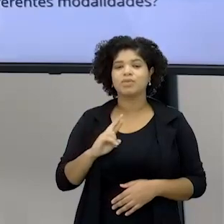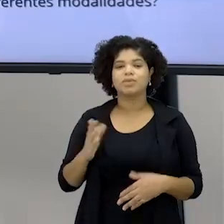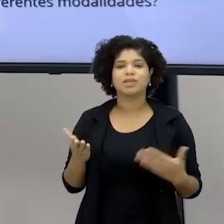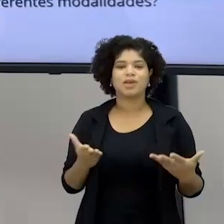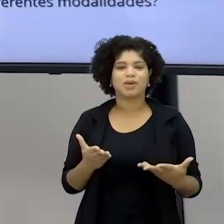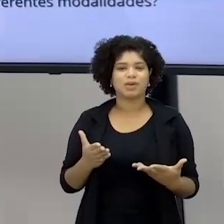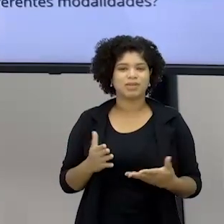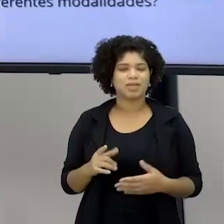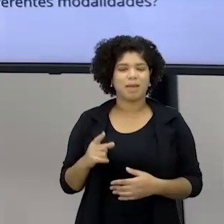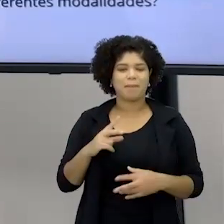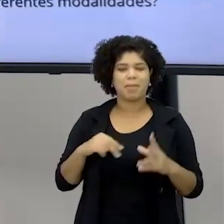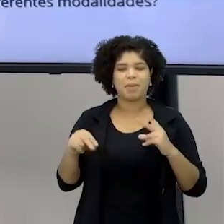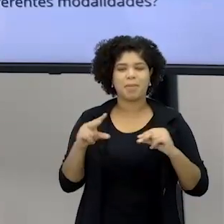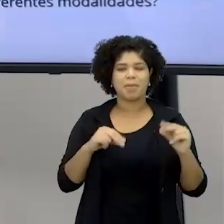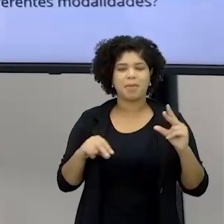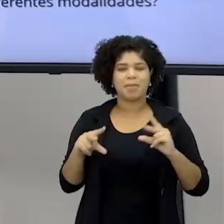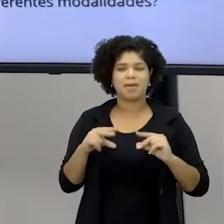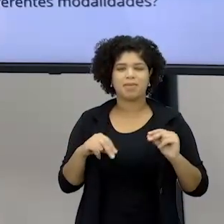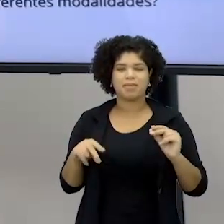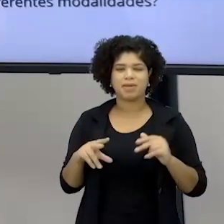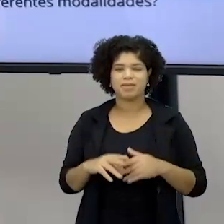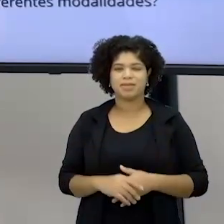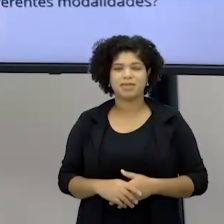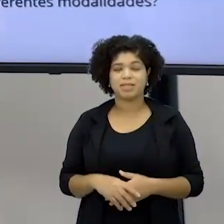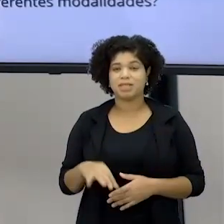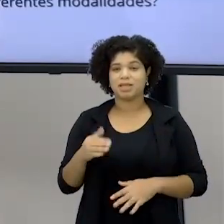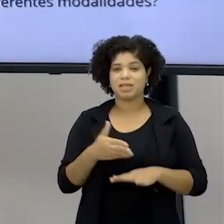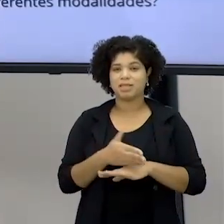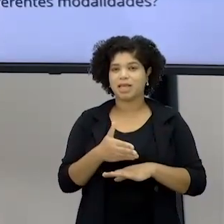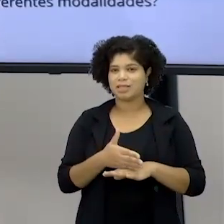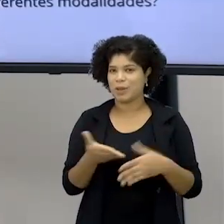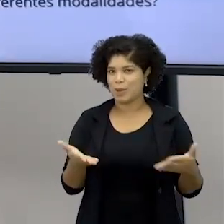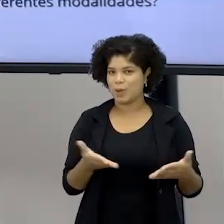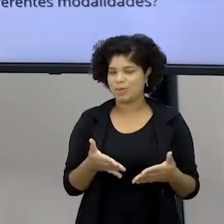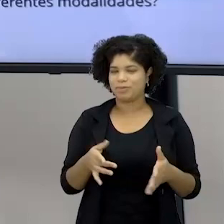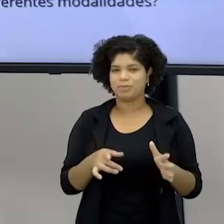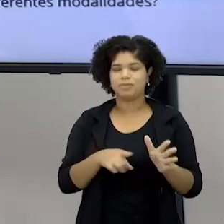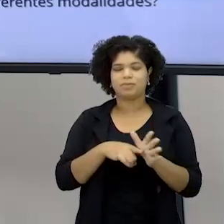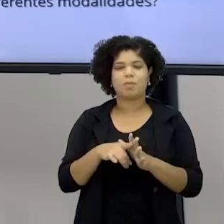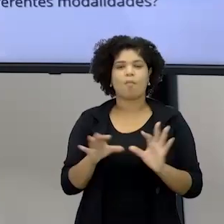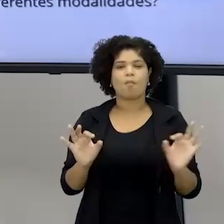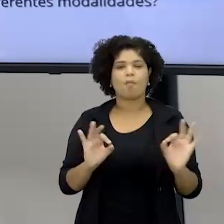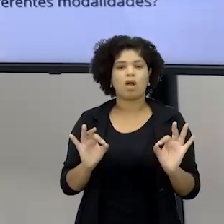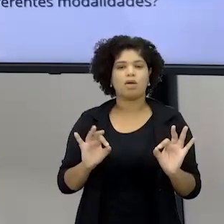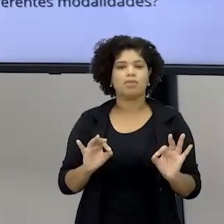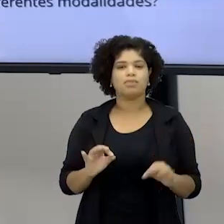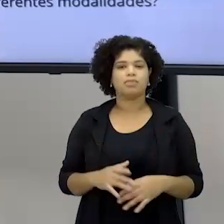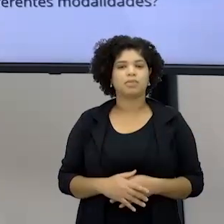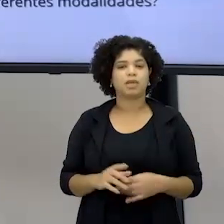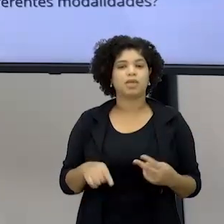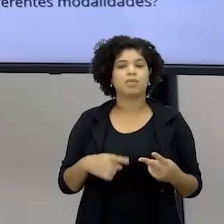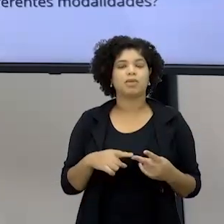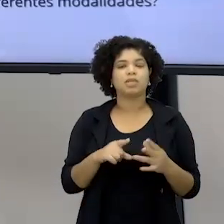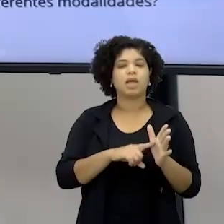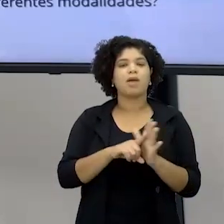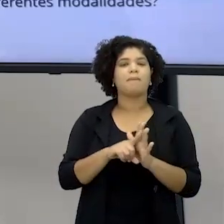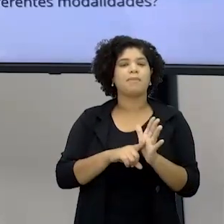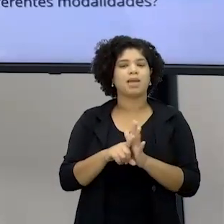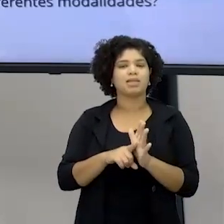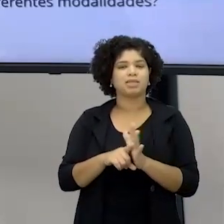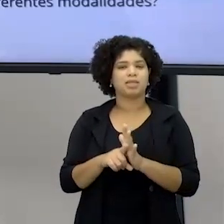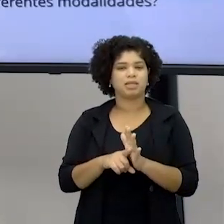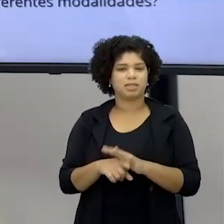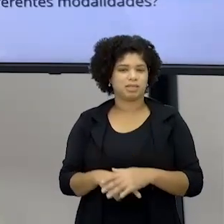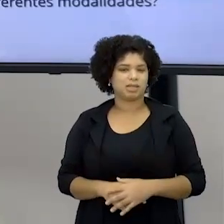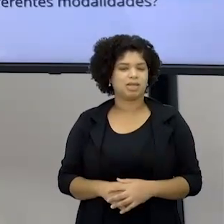agora em uma roda de conversa, sem acesso à pesquisa, né? E depois que você pesquisasse aí essa